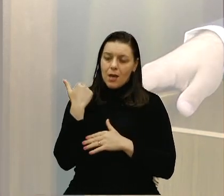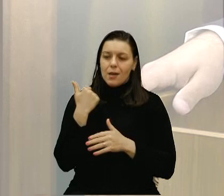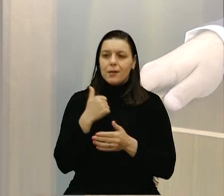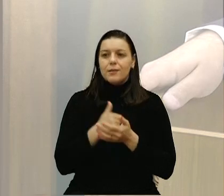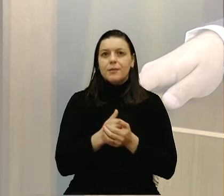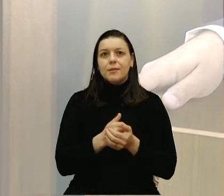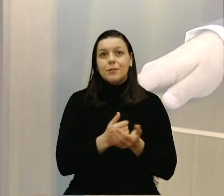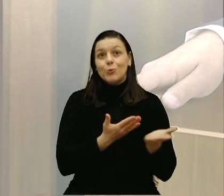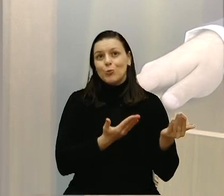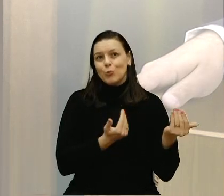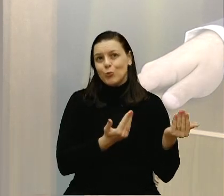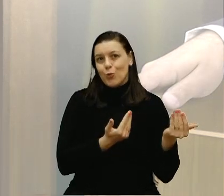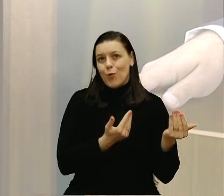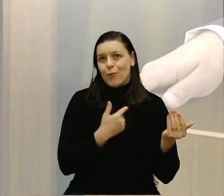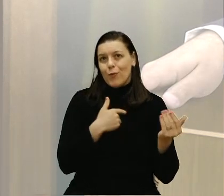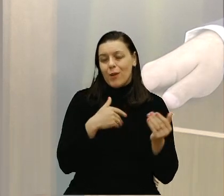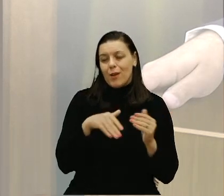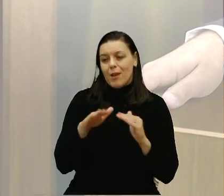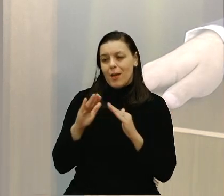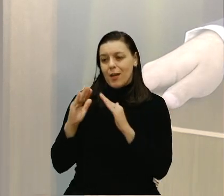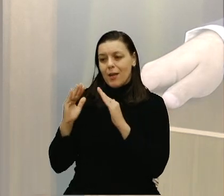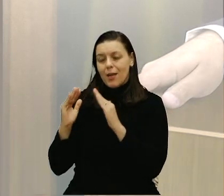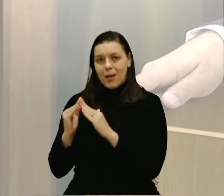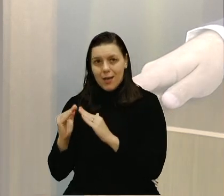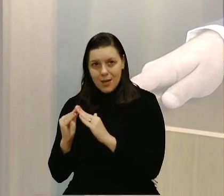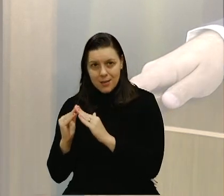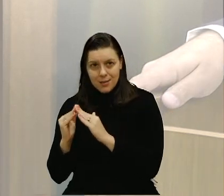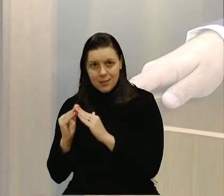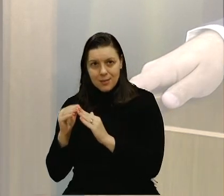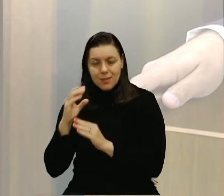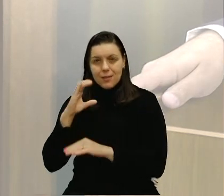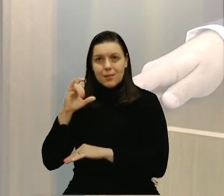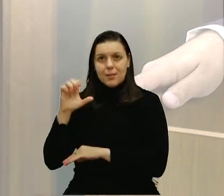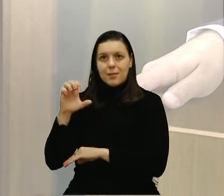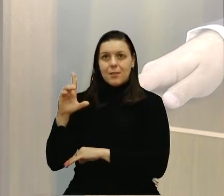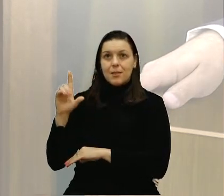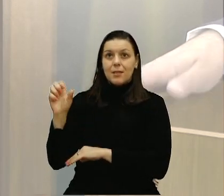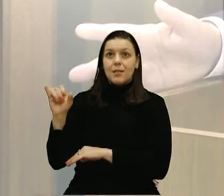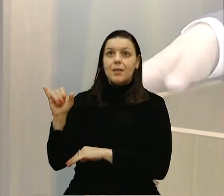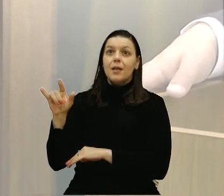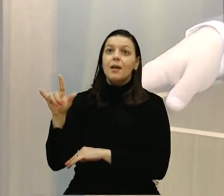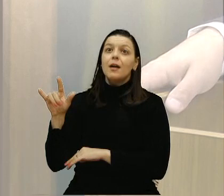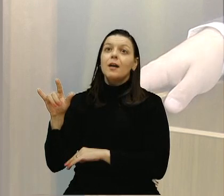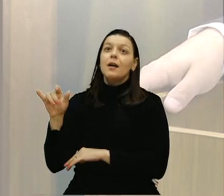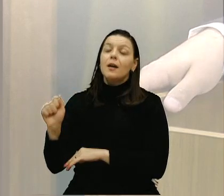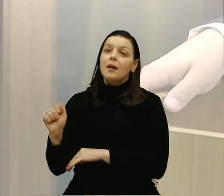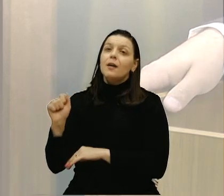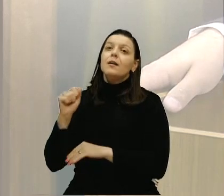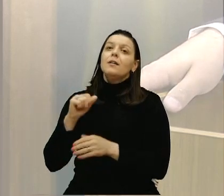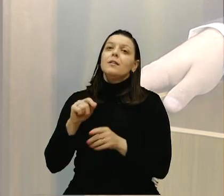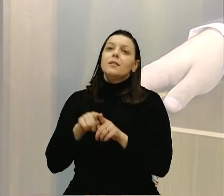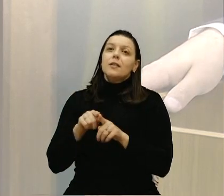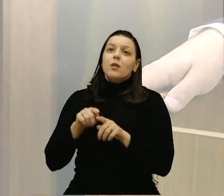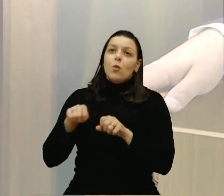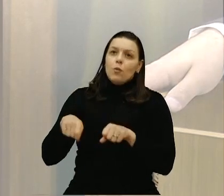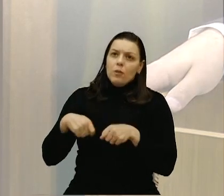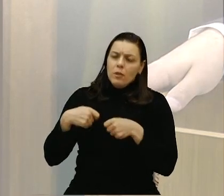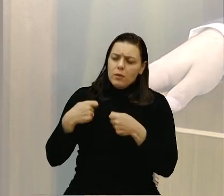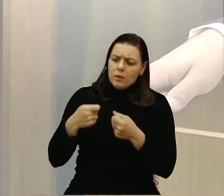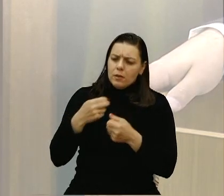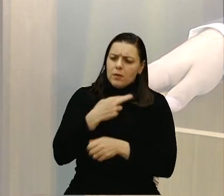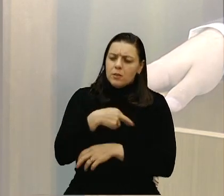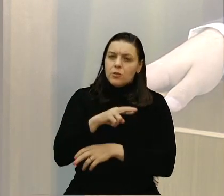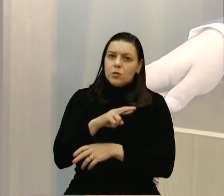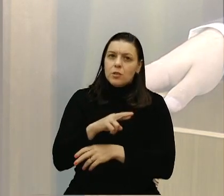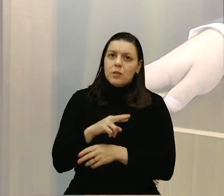na casa da Mãe Cecília. Contem com este parlamentar, com a Frente Parlamentar de Combate às Intolerâncias